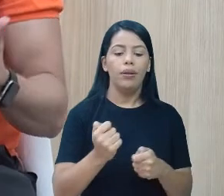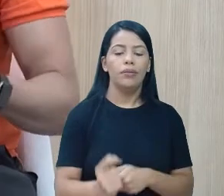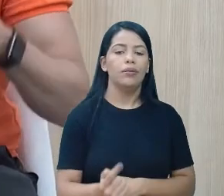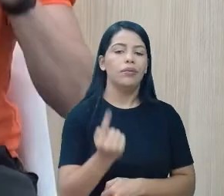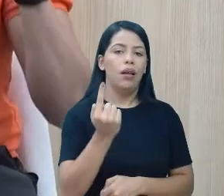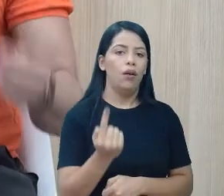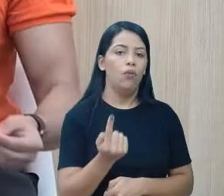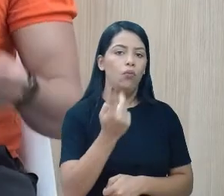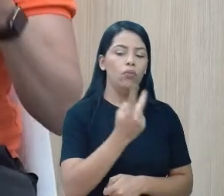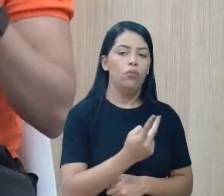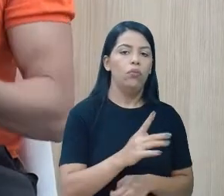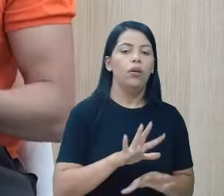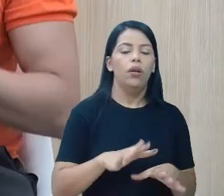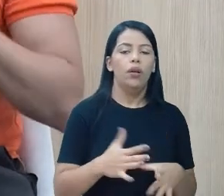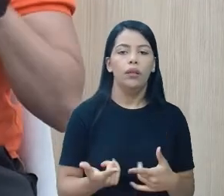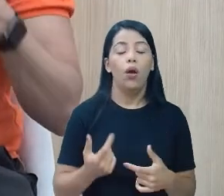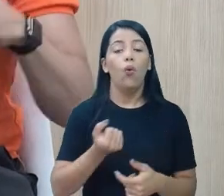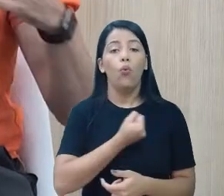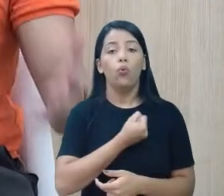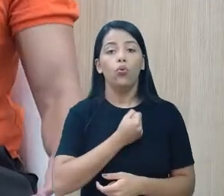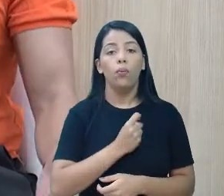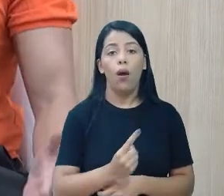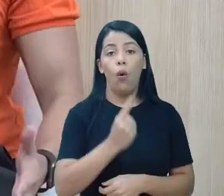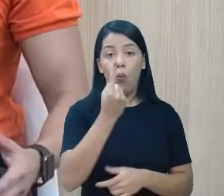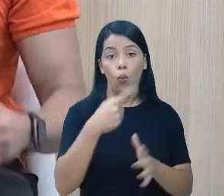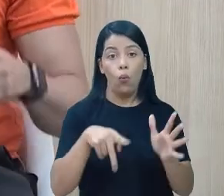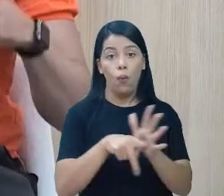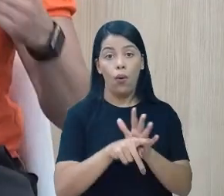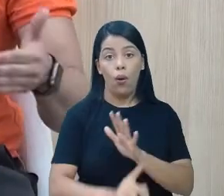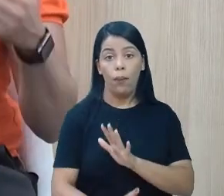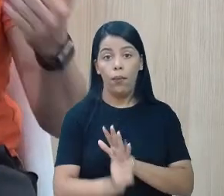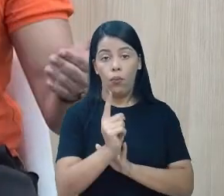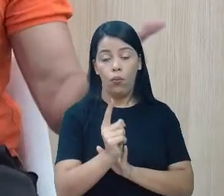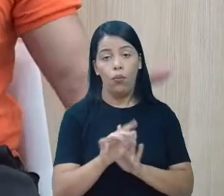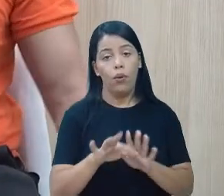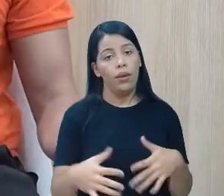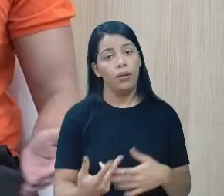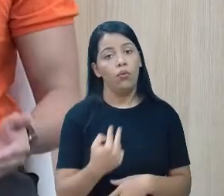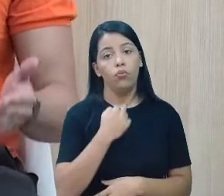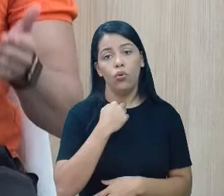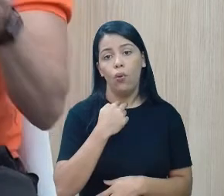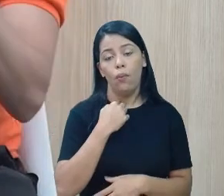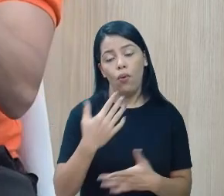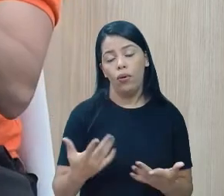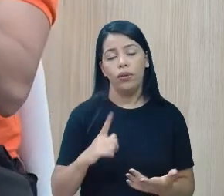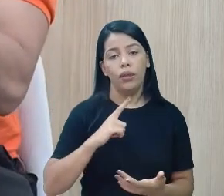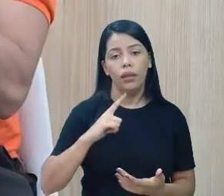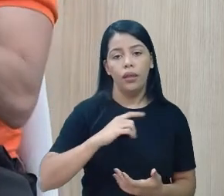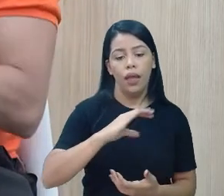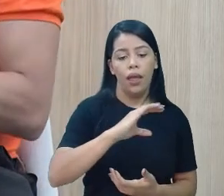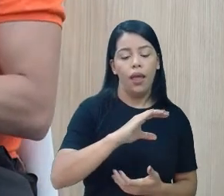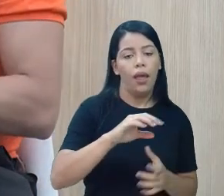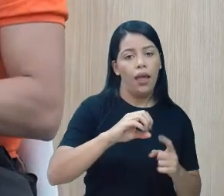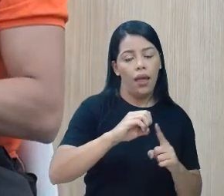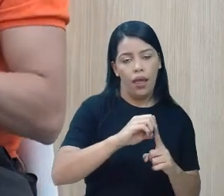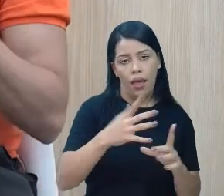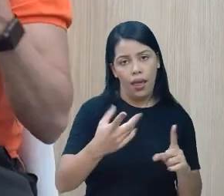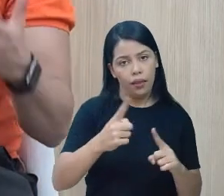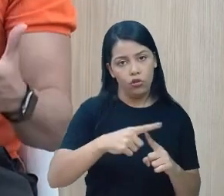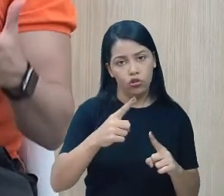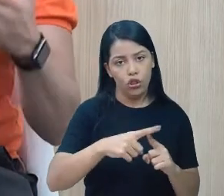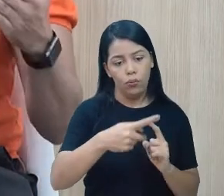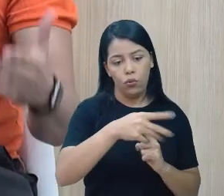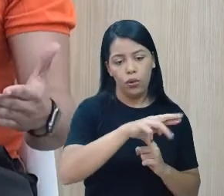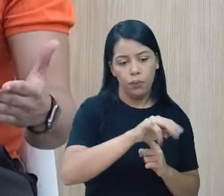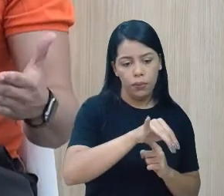no 1, 1 e ele mesmo já é o mesmo número, tá bom? Então, ele não pode ser classificado nem como número primo, nem como